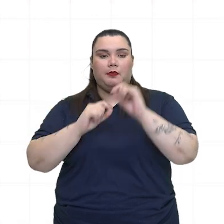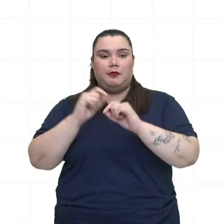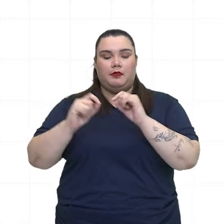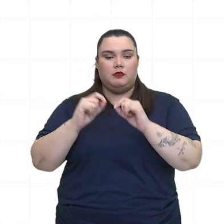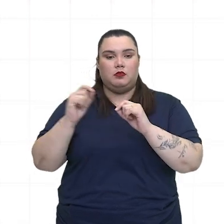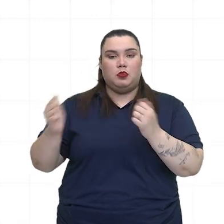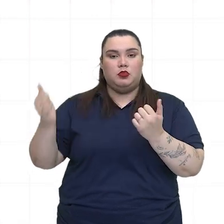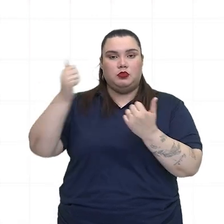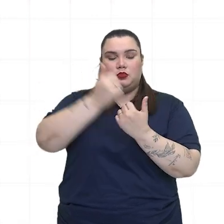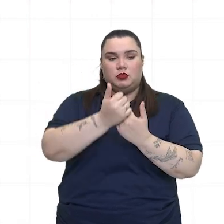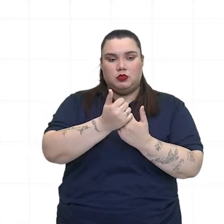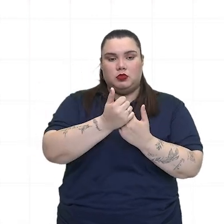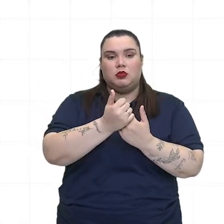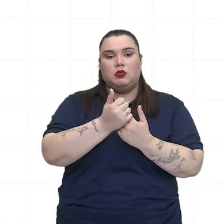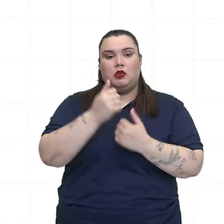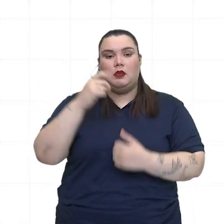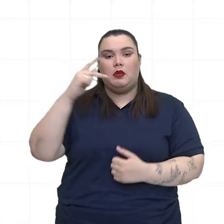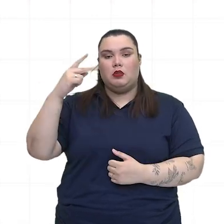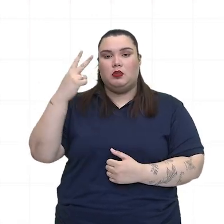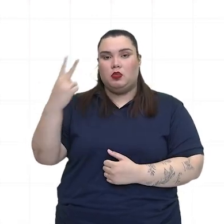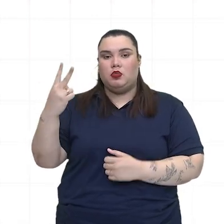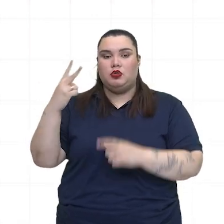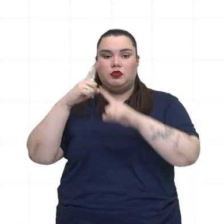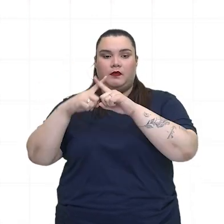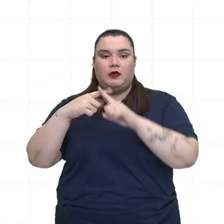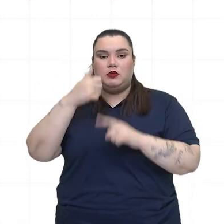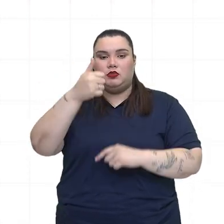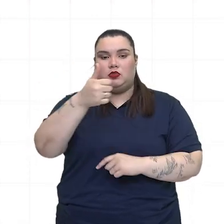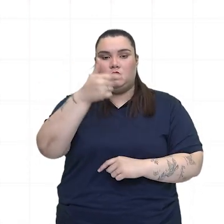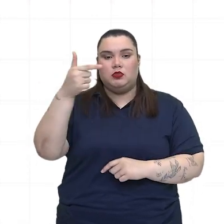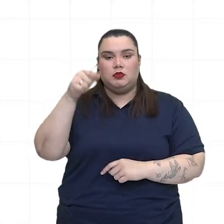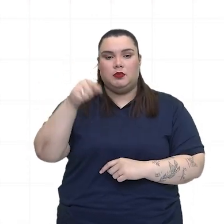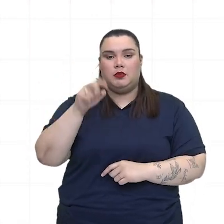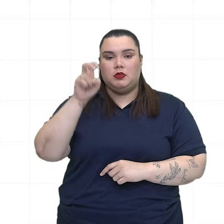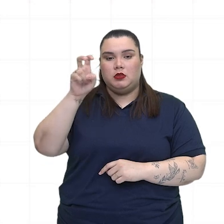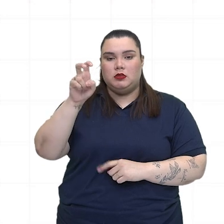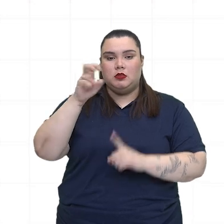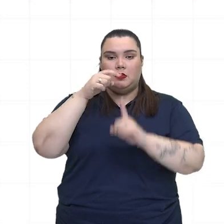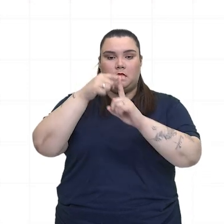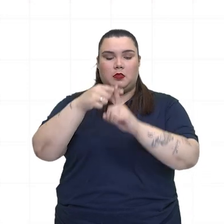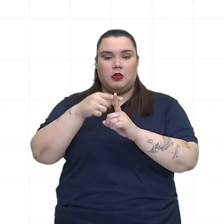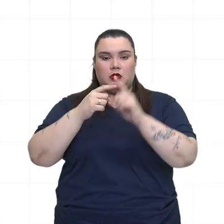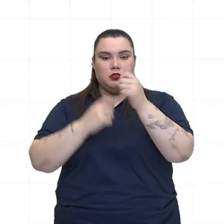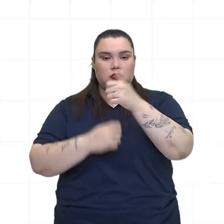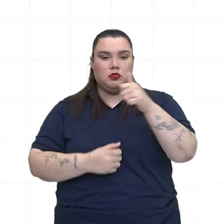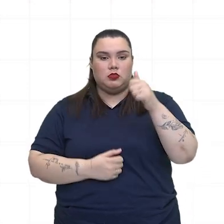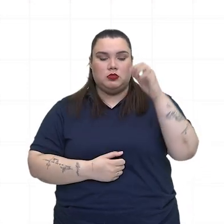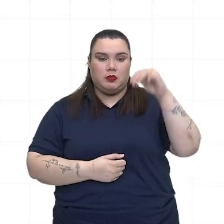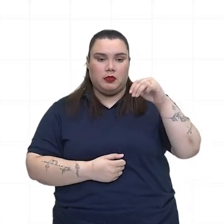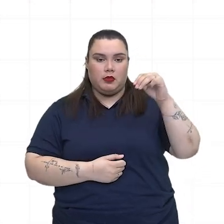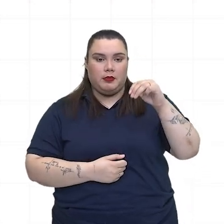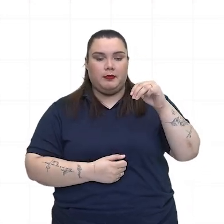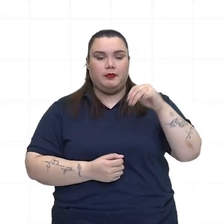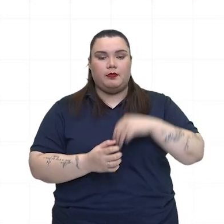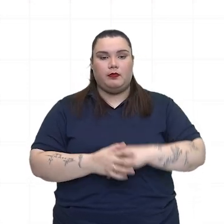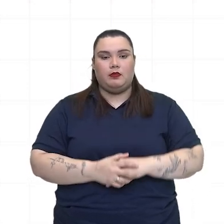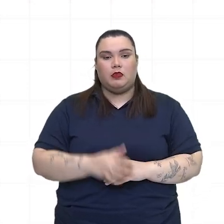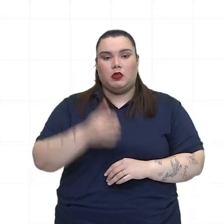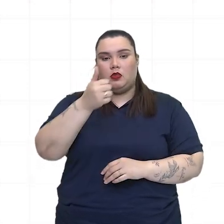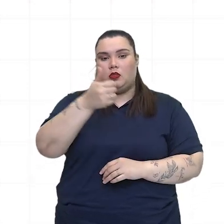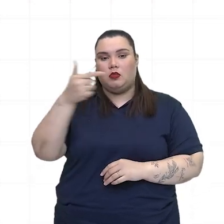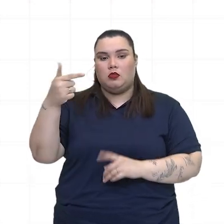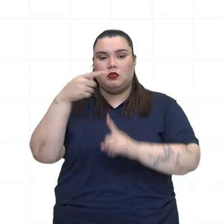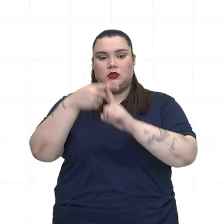então, substituindo o comprimento por 12,5 metros, mais a largura, que é 11 metros,